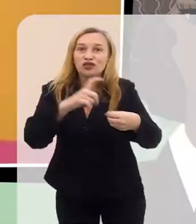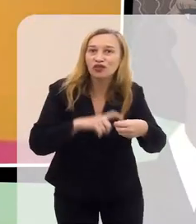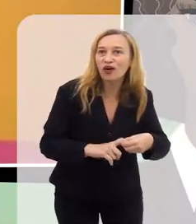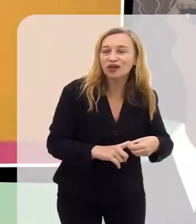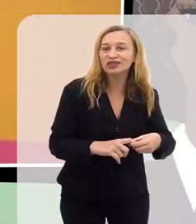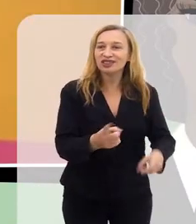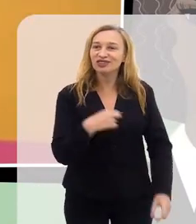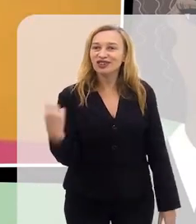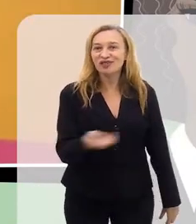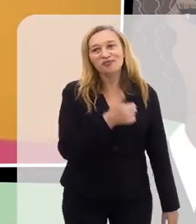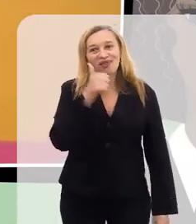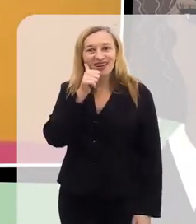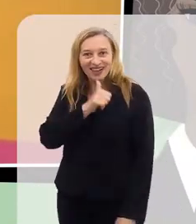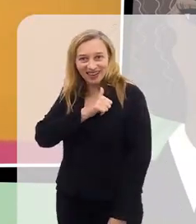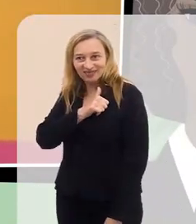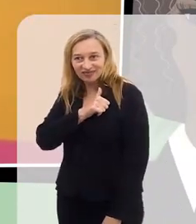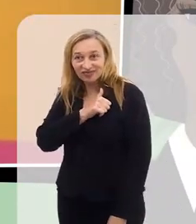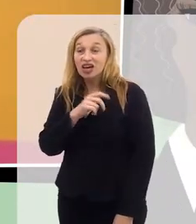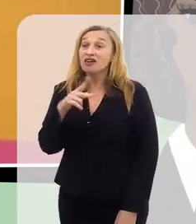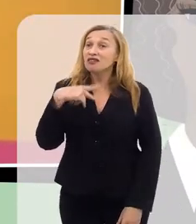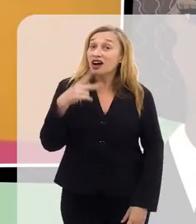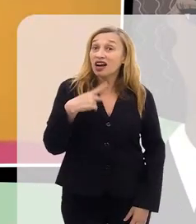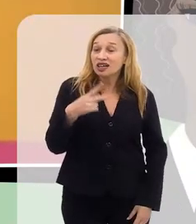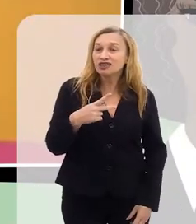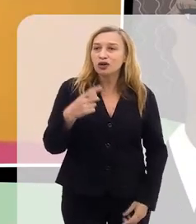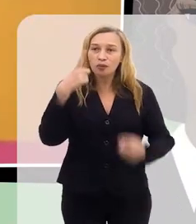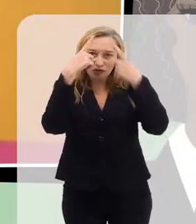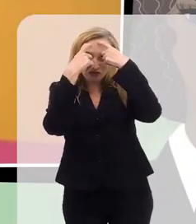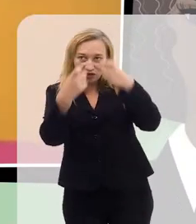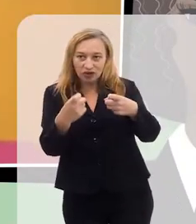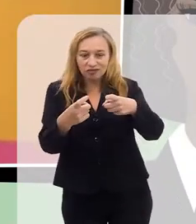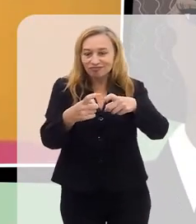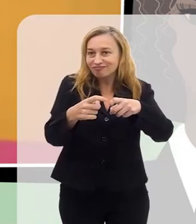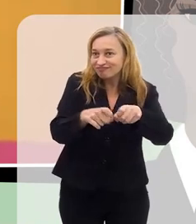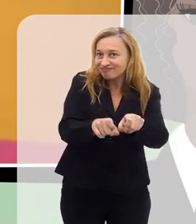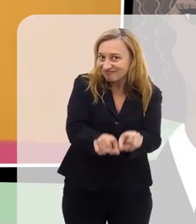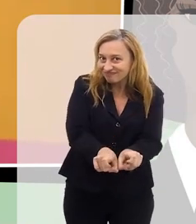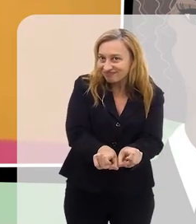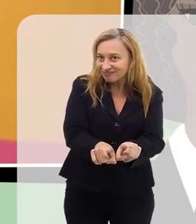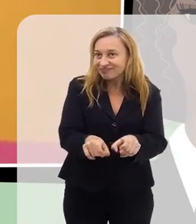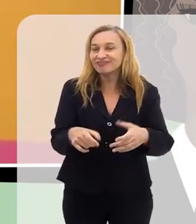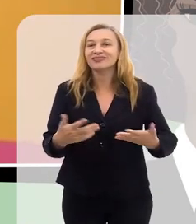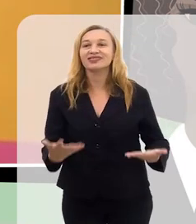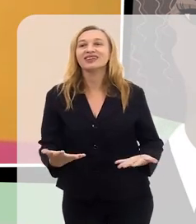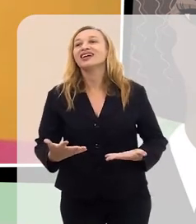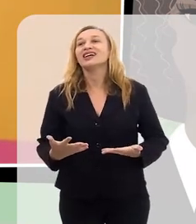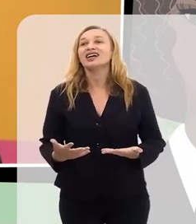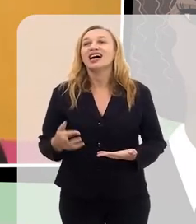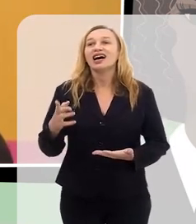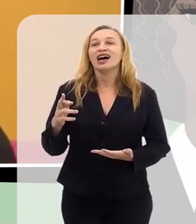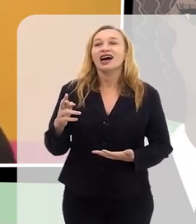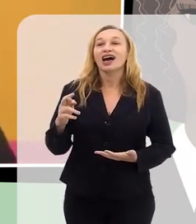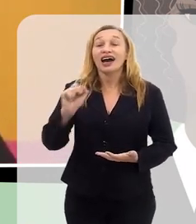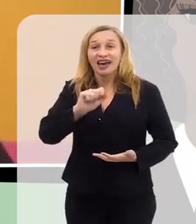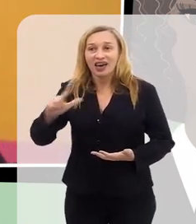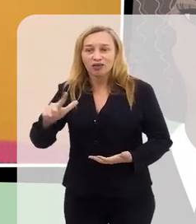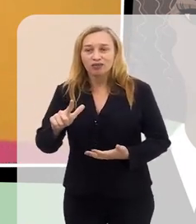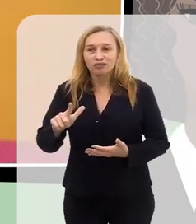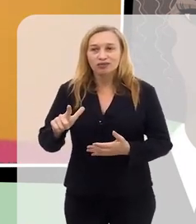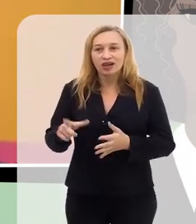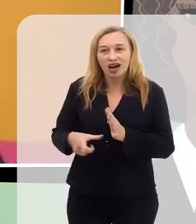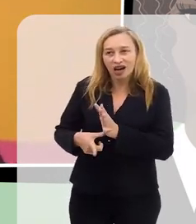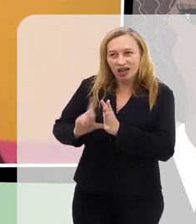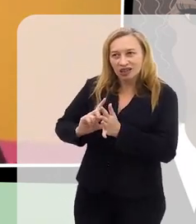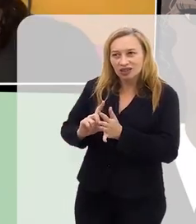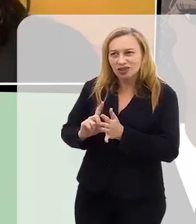Toda mulher. Estamos de volta com o programa Toda Mulher, falando sobre violência obstétrica. Aqui, no bloco